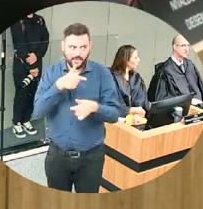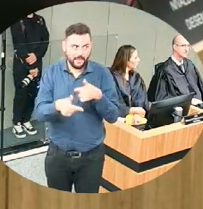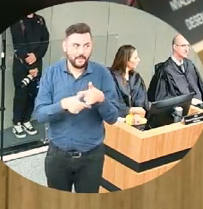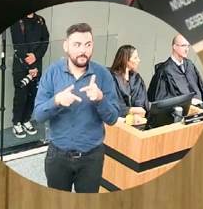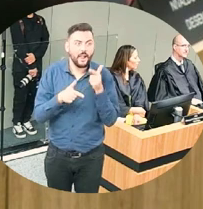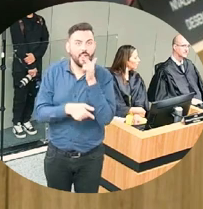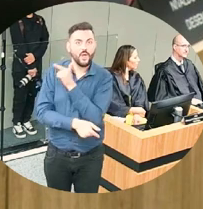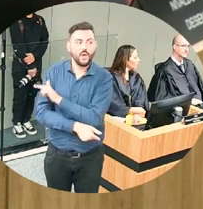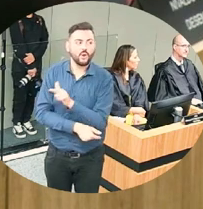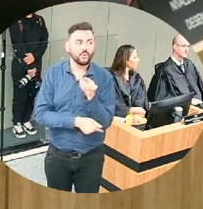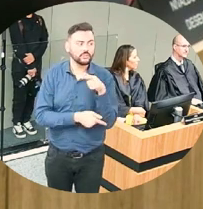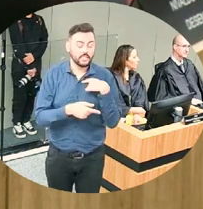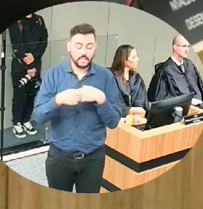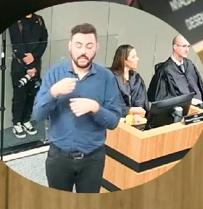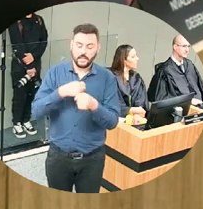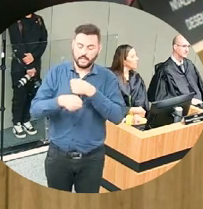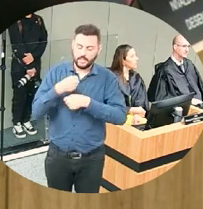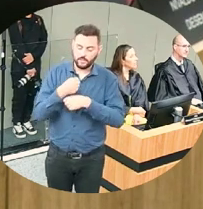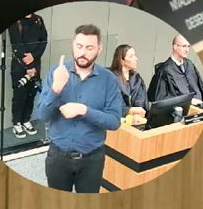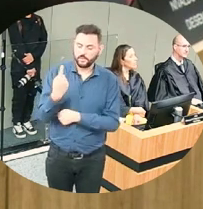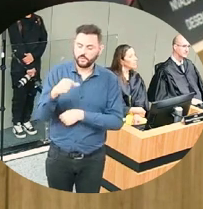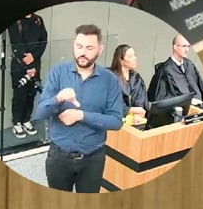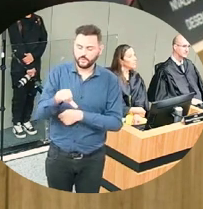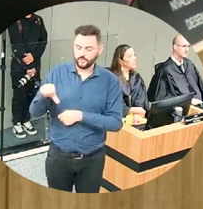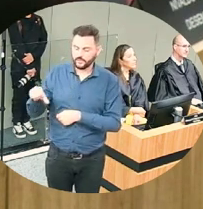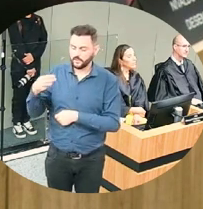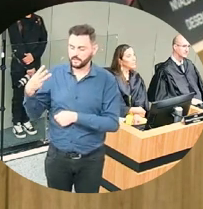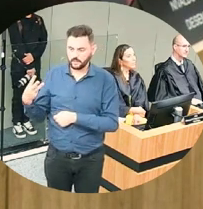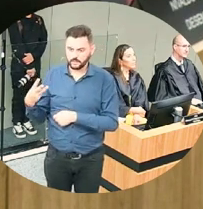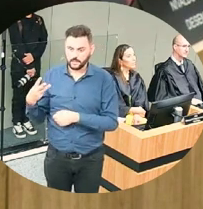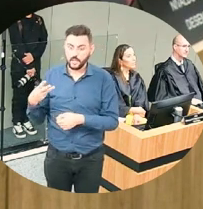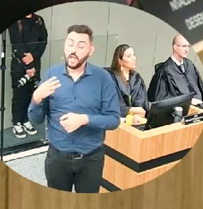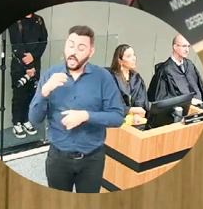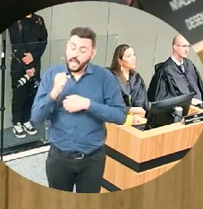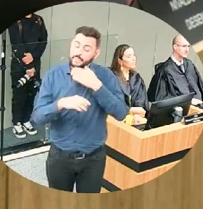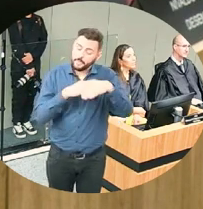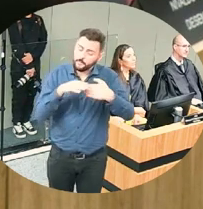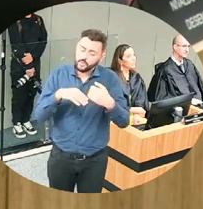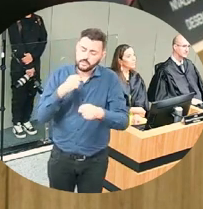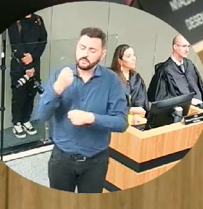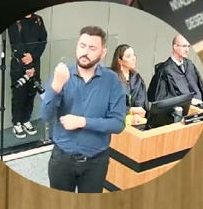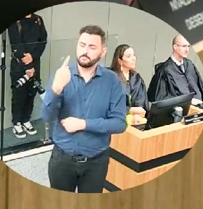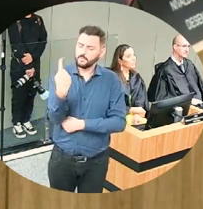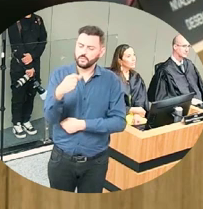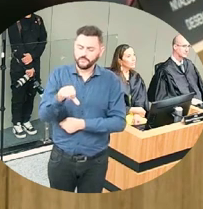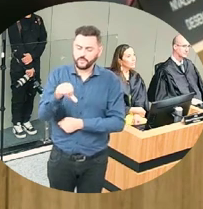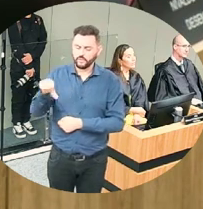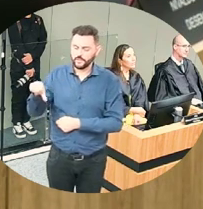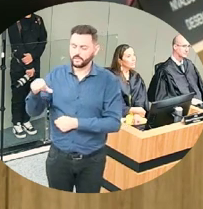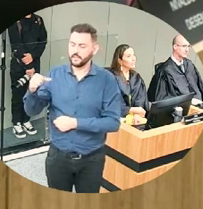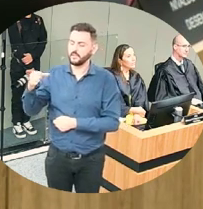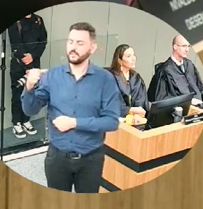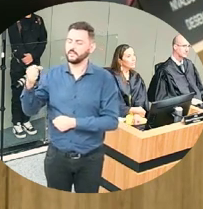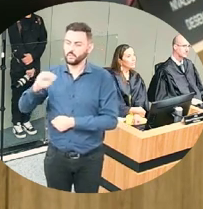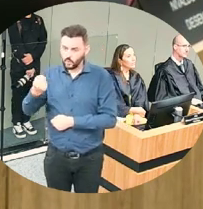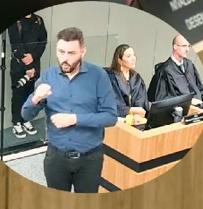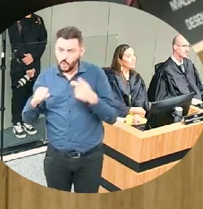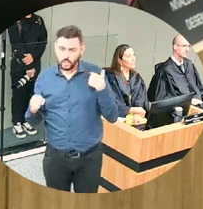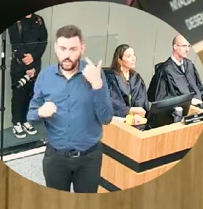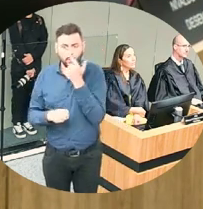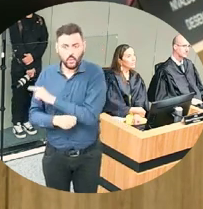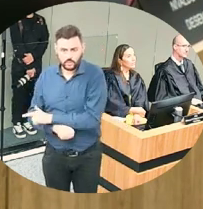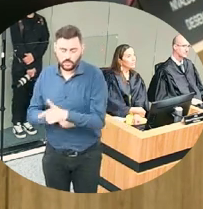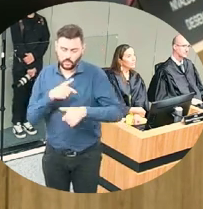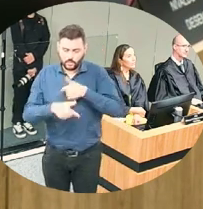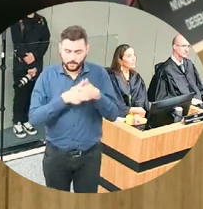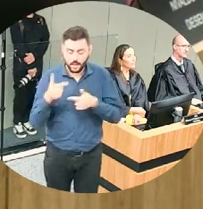neste tribunal em 1993 em 1998 foi promovido pelo critério de merecimento para